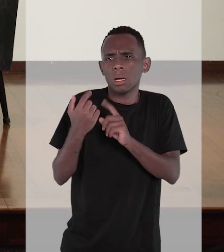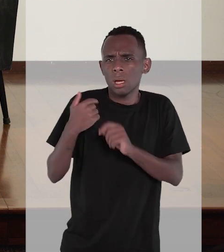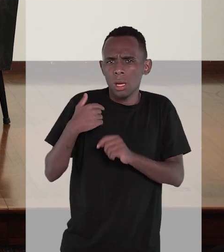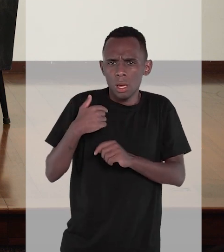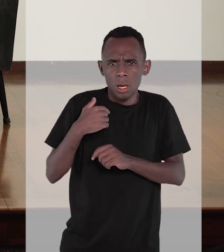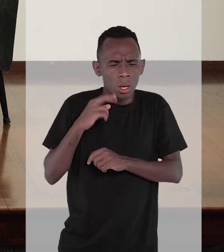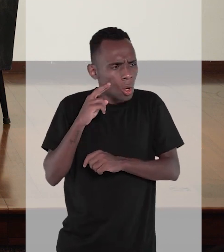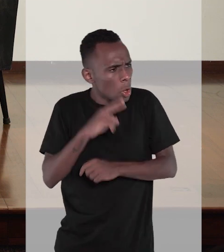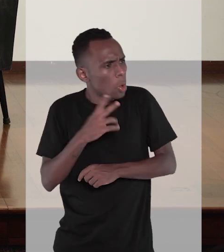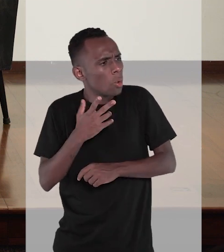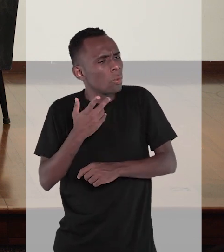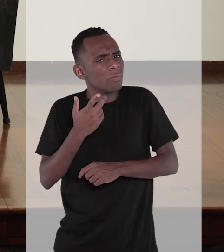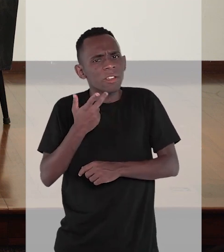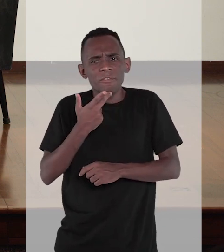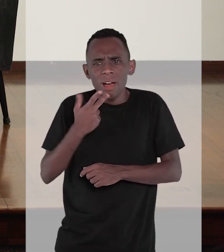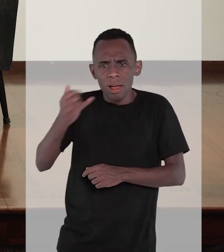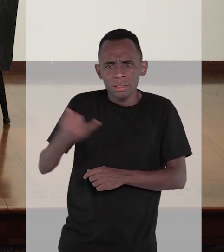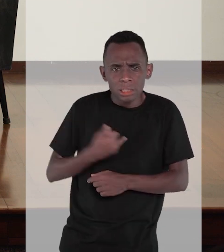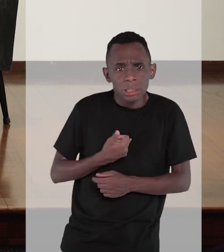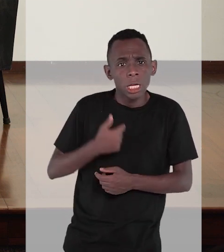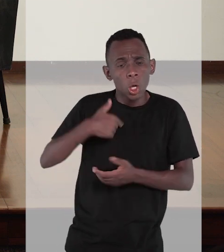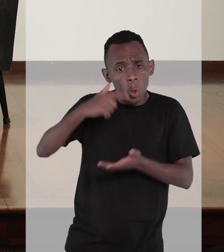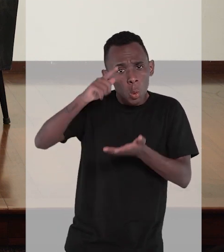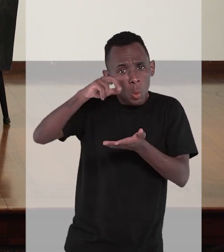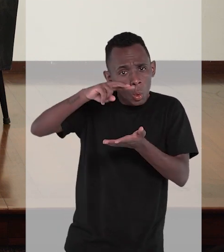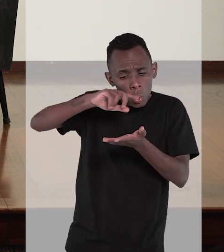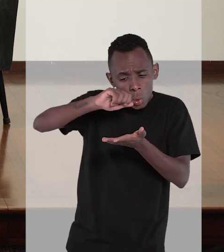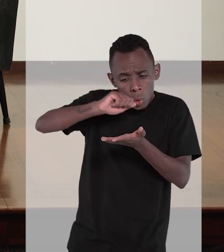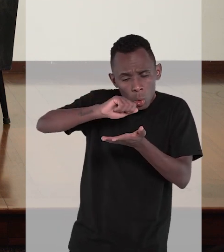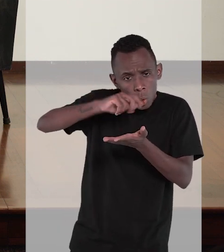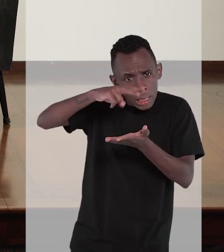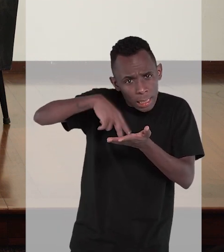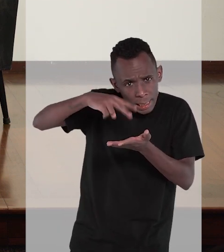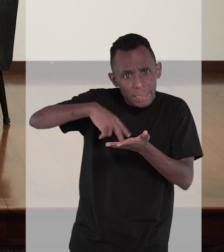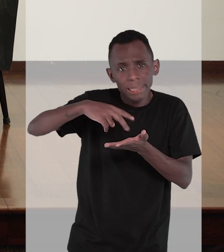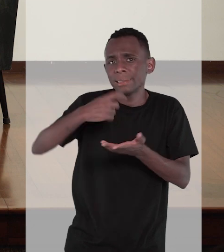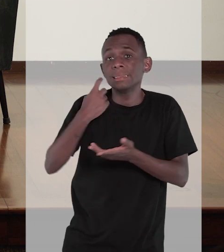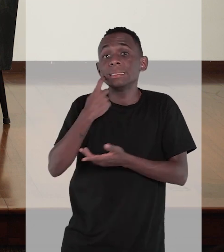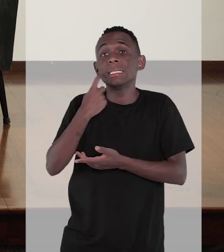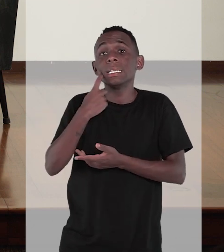te li domingo, ou eu te li sexta, que era sexta-feira. Eu ficava...